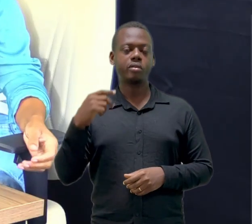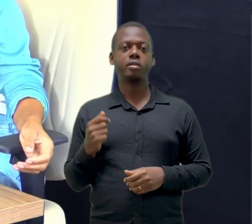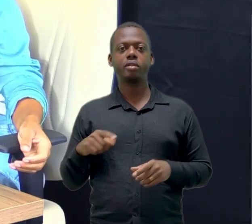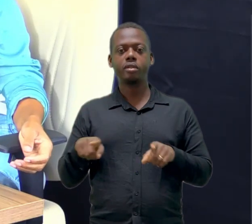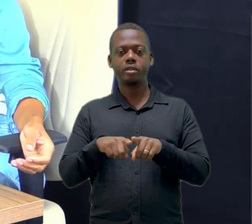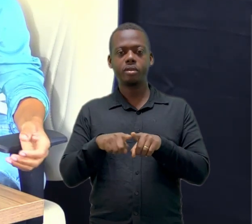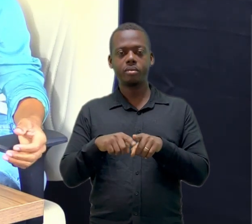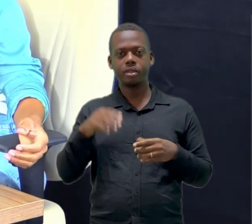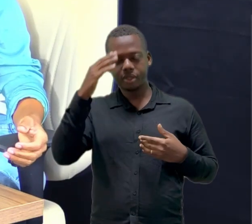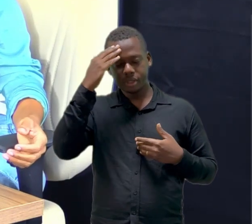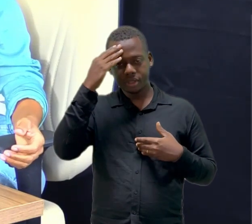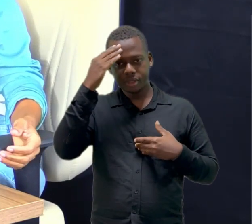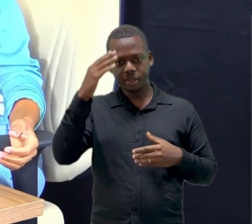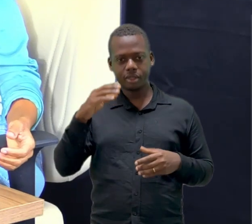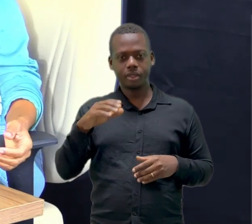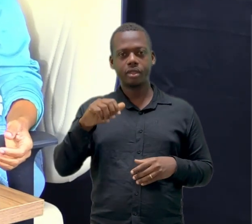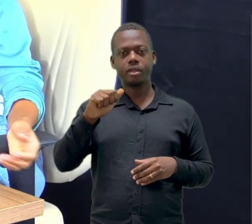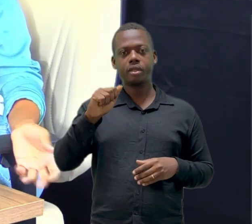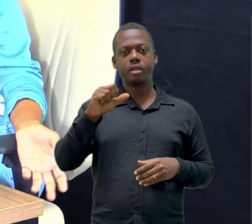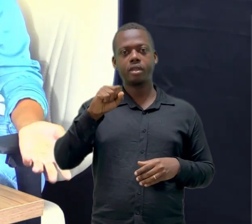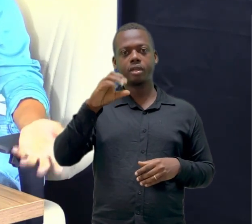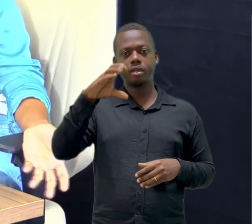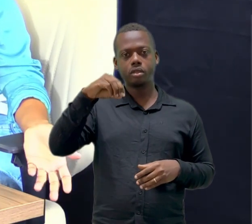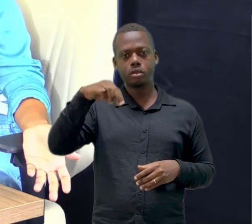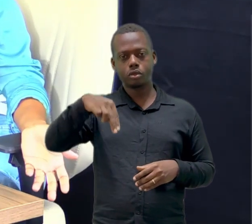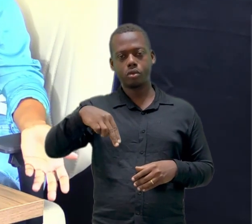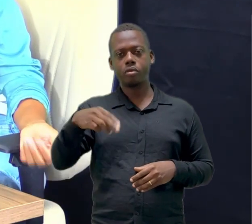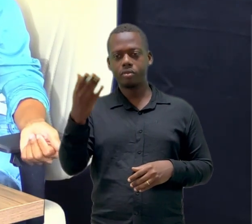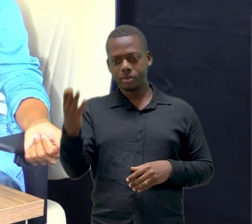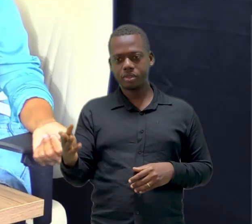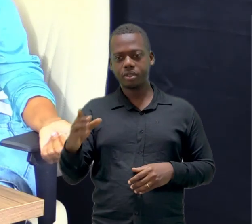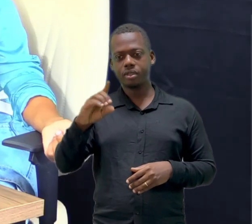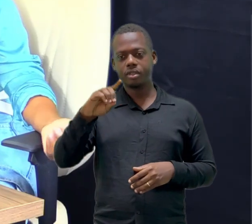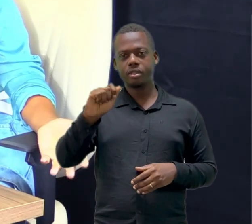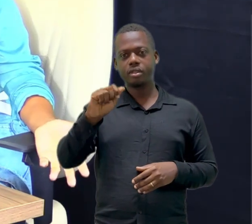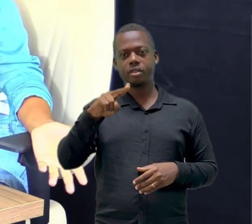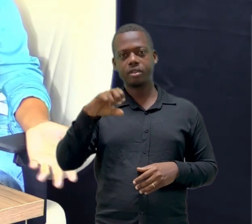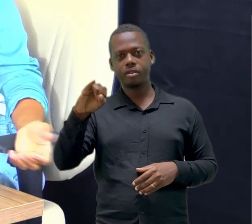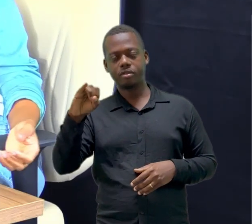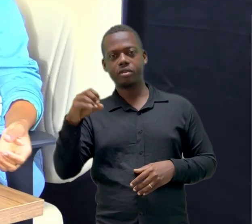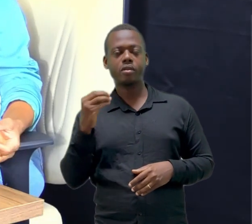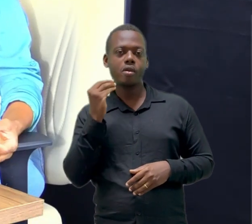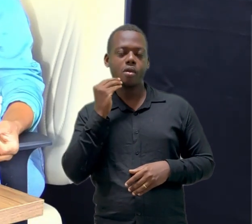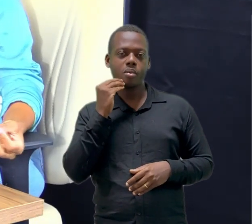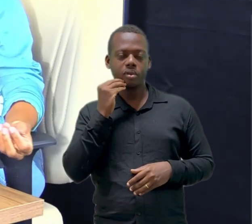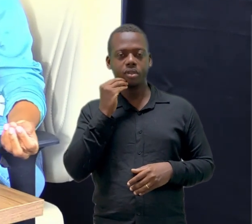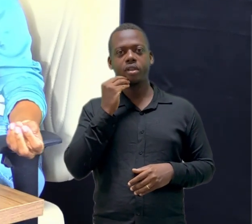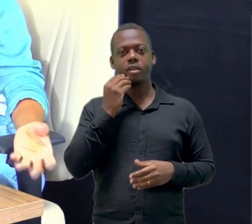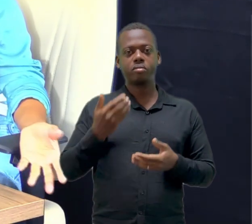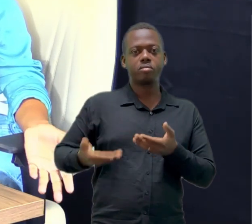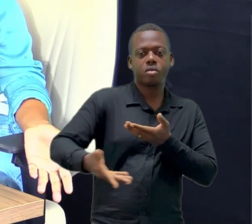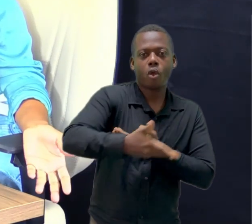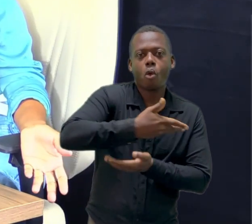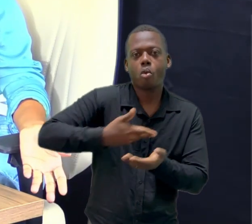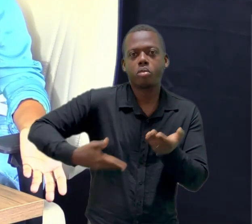agradecer aí também a Ascom aqui na sua pessoa, Davi, por me trazer aqui e ter essa oportunidade de poder compartilhar um